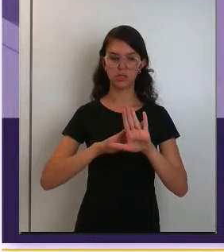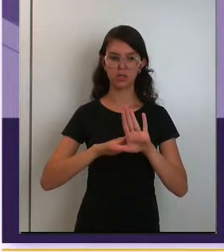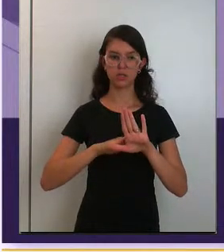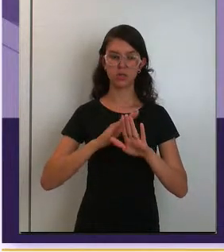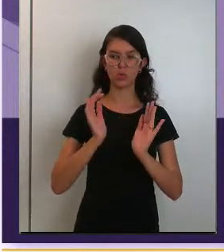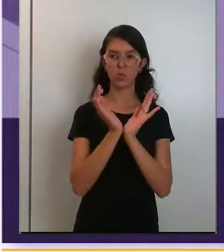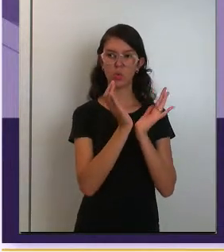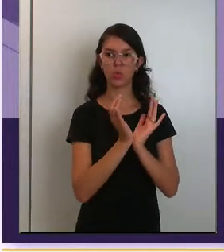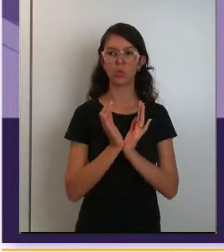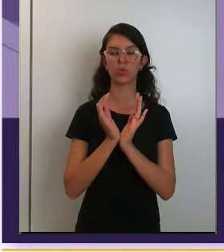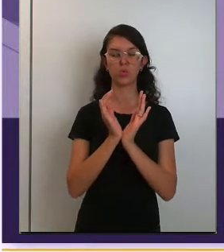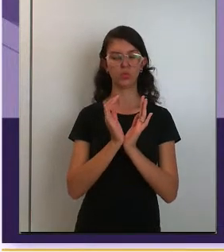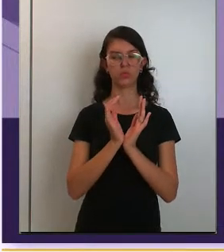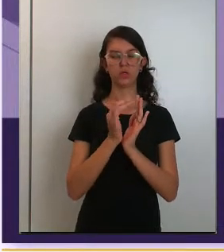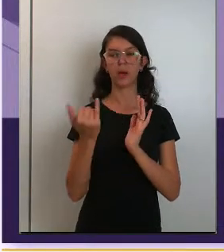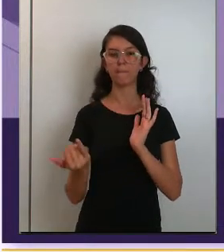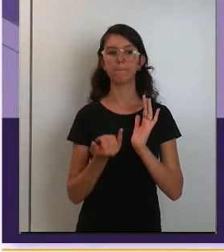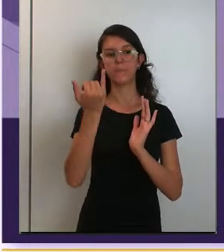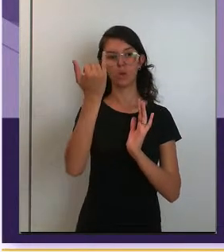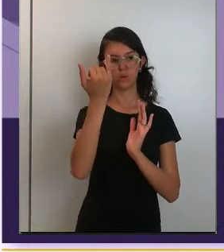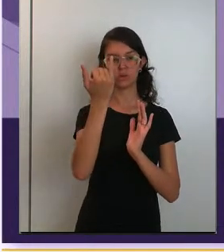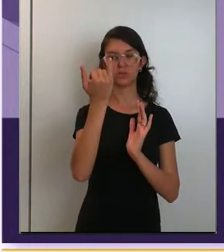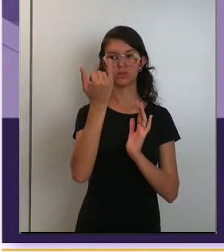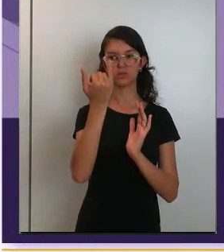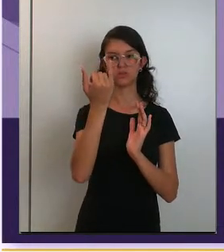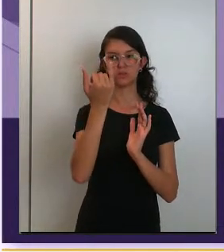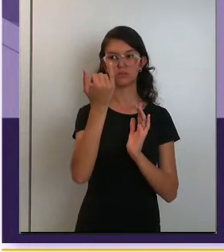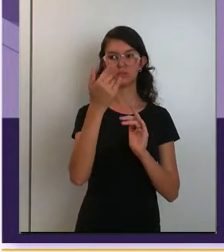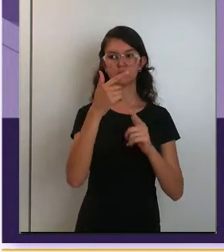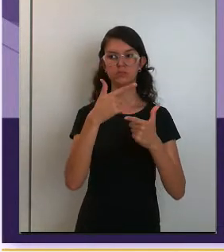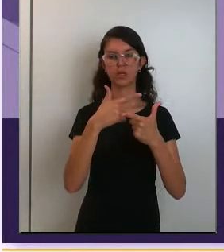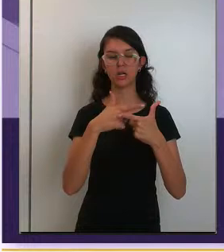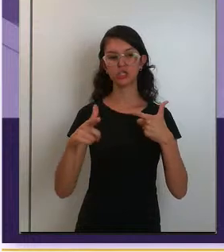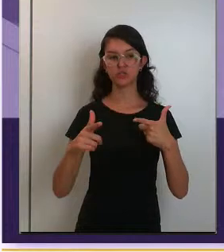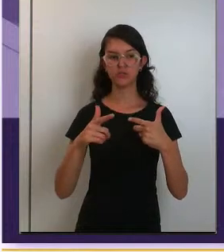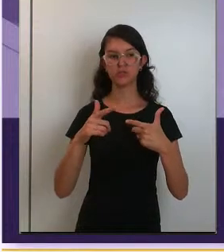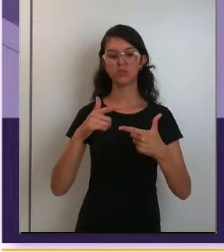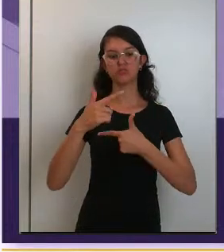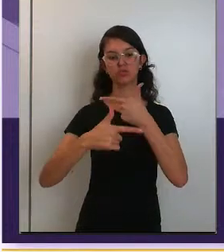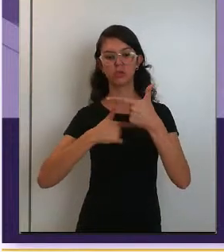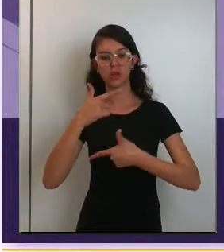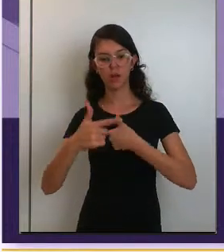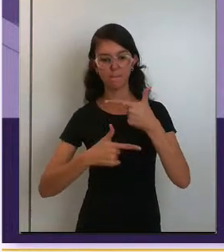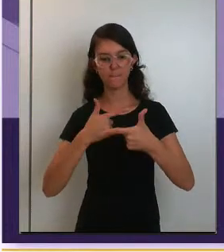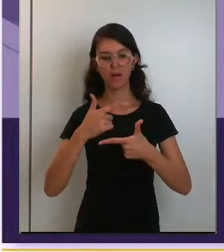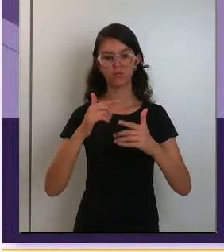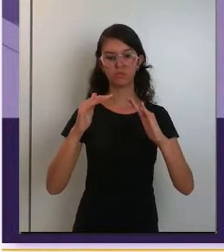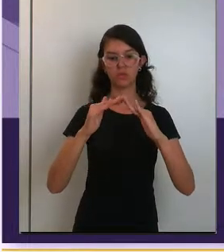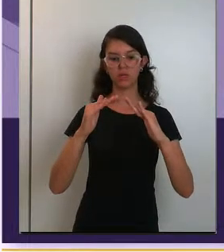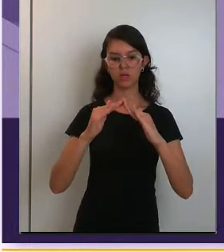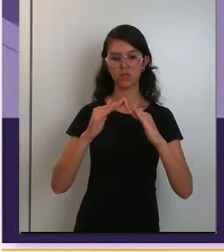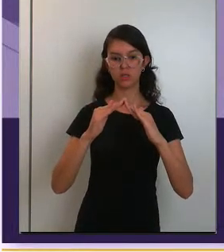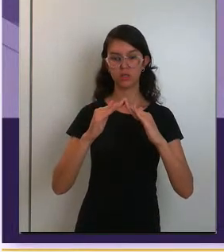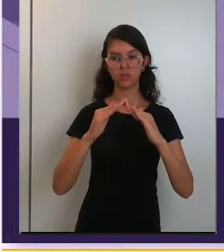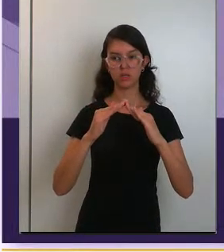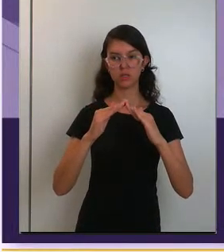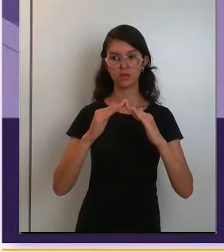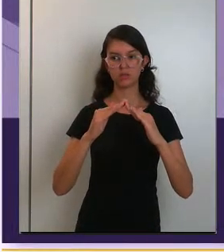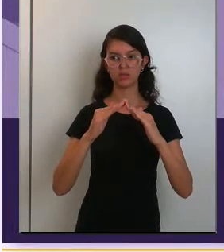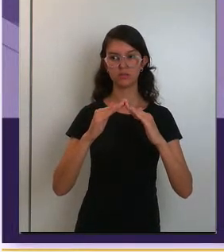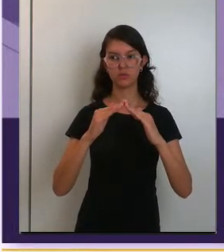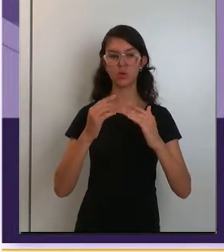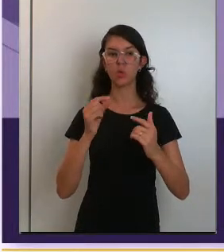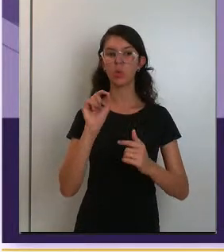trabalhadores e trabalhadoras sobre a importância dessa divisão de tarefas domésticas, porque, do contrário, o que a gente